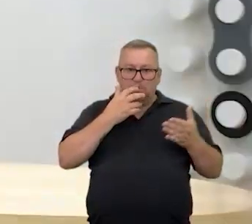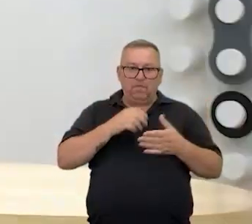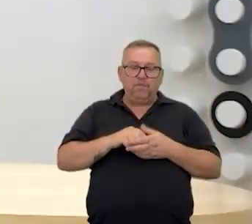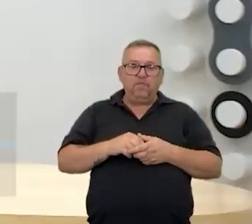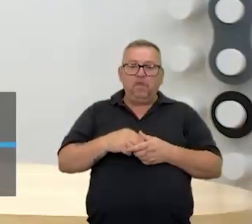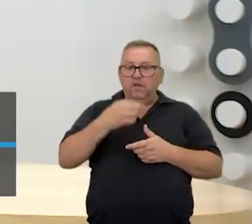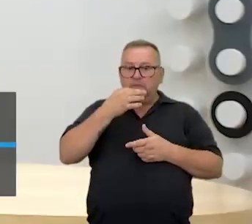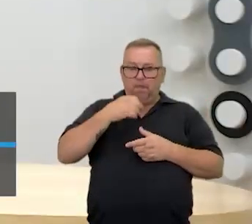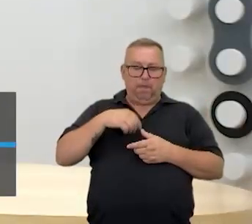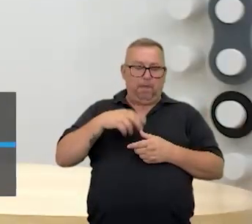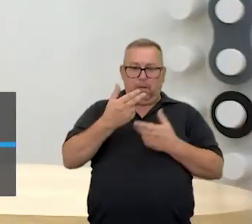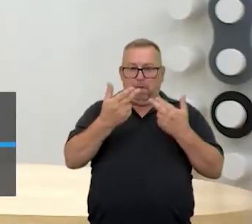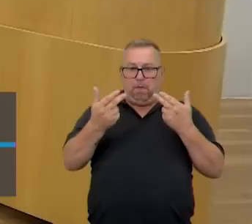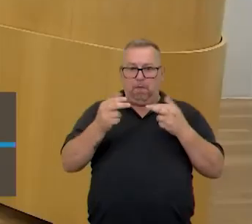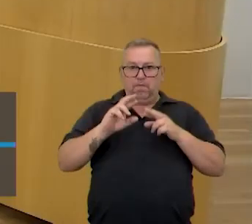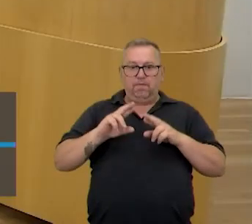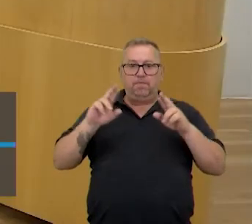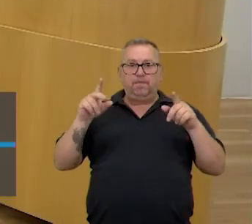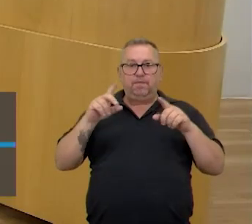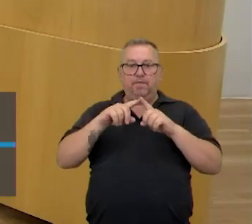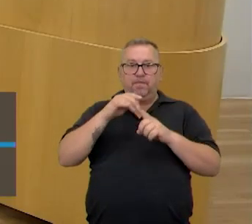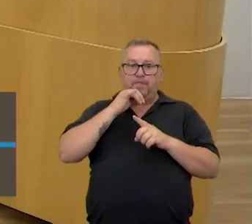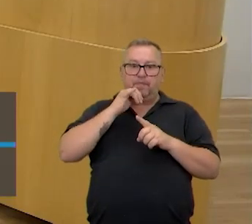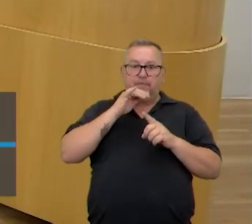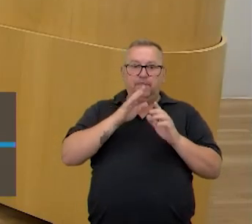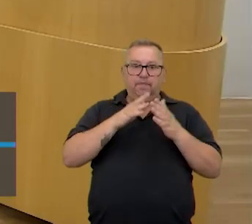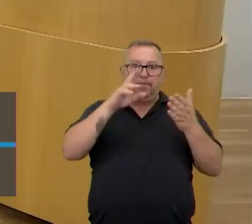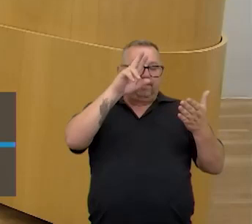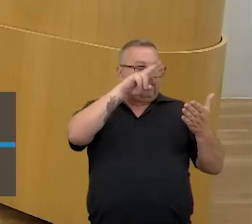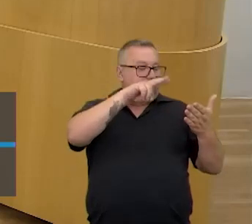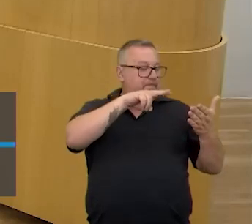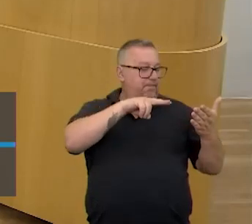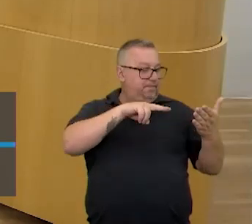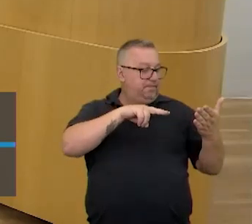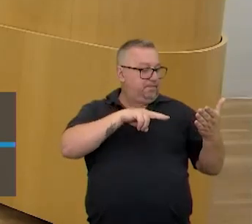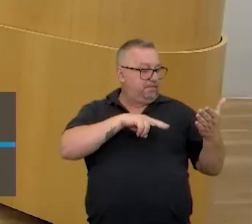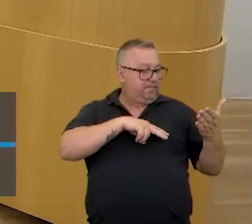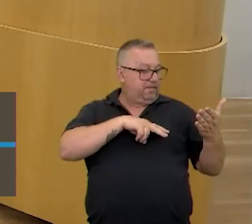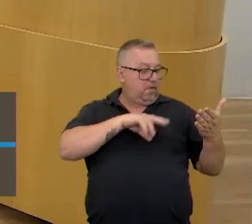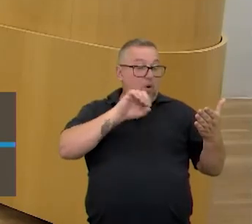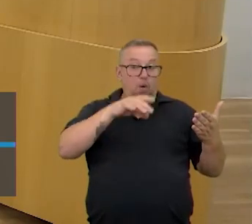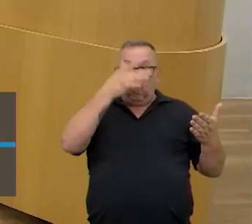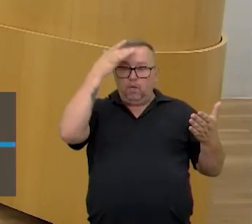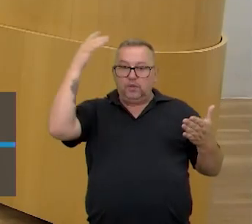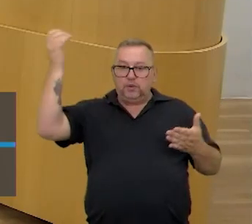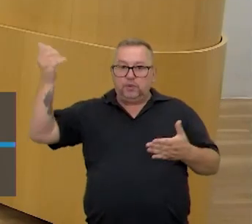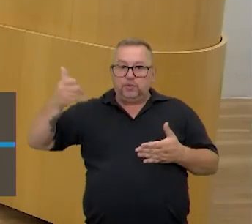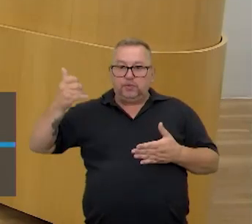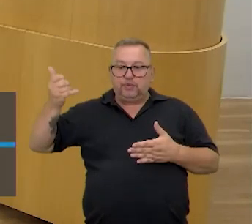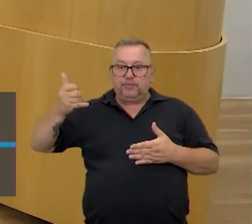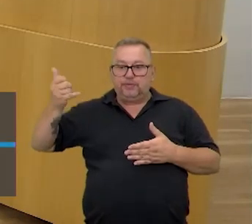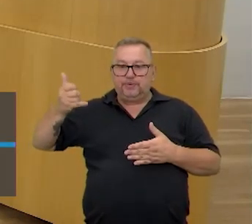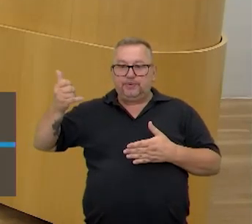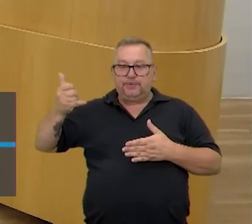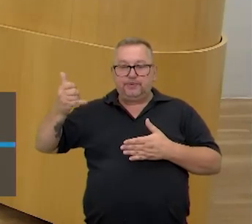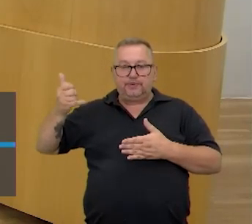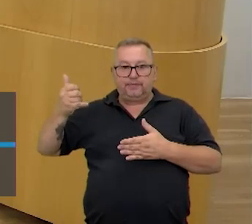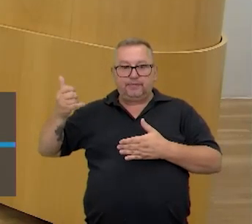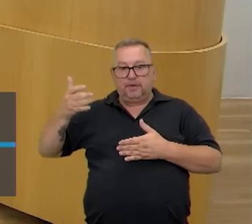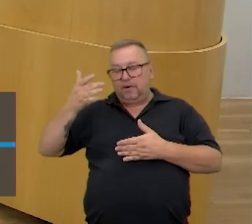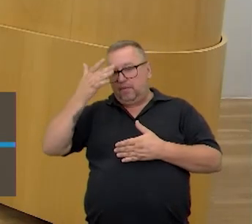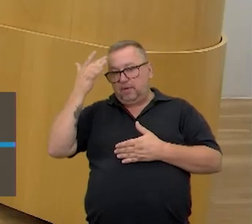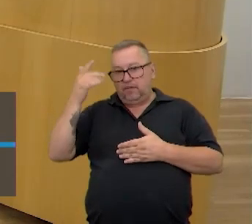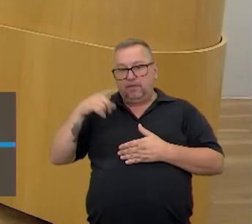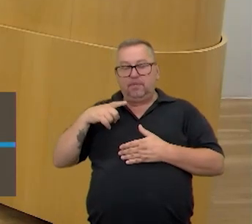são mais iguais ou mais diferentes? Não. Uma coisa é você ler o livro de história e a outra coisa é quando você ouve a memória pessoal, a memória